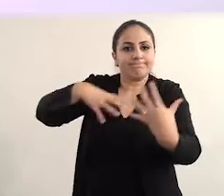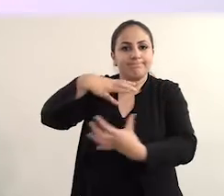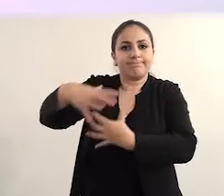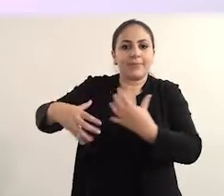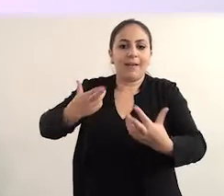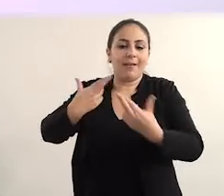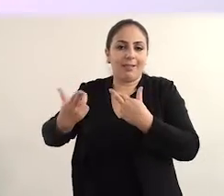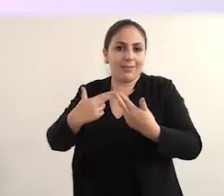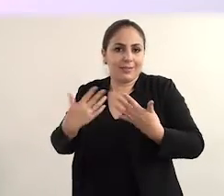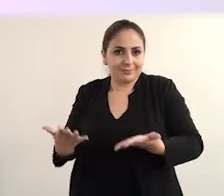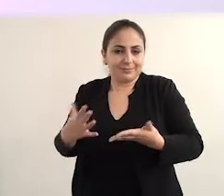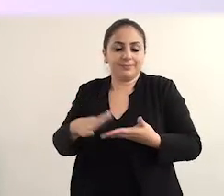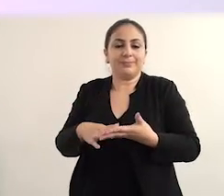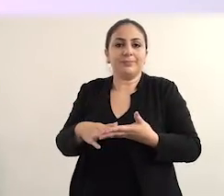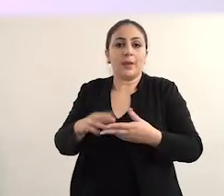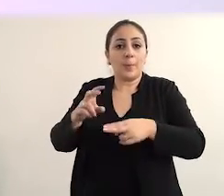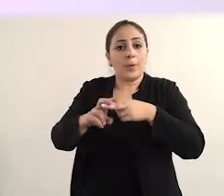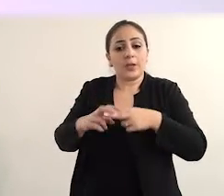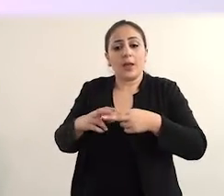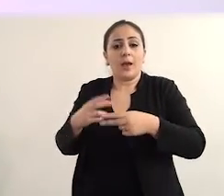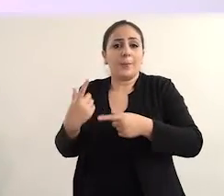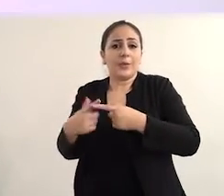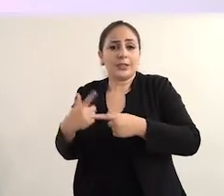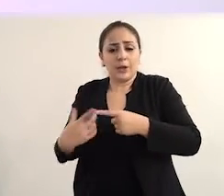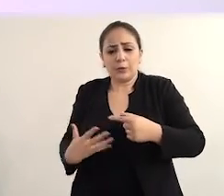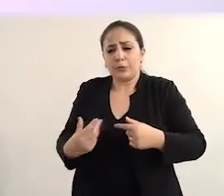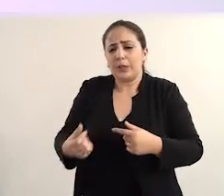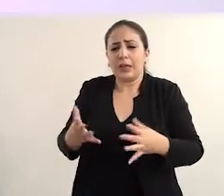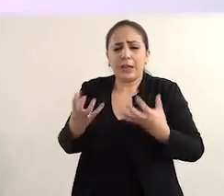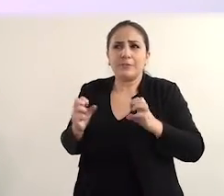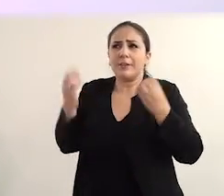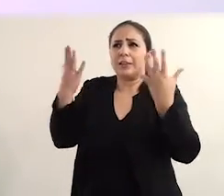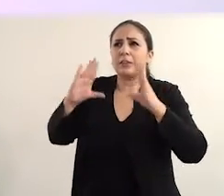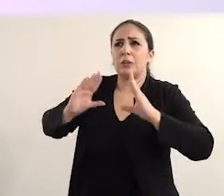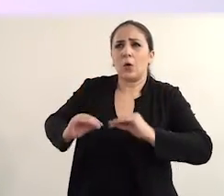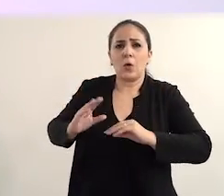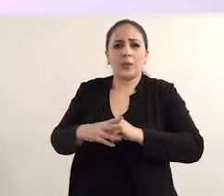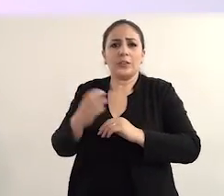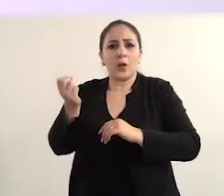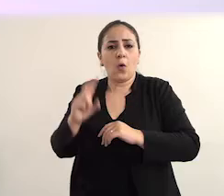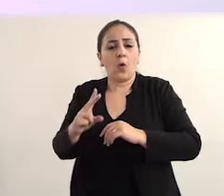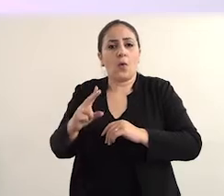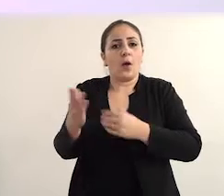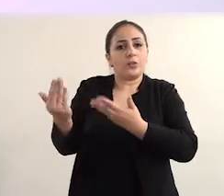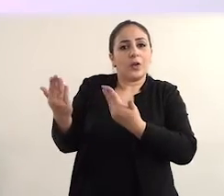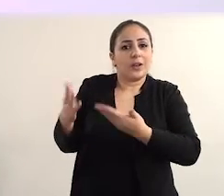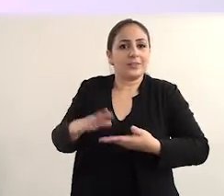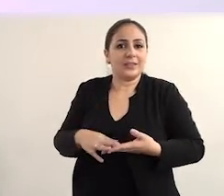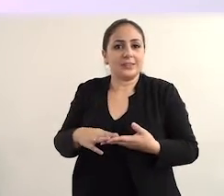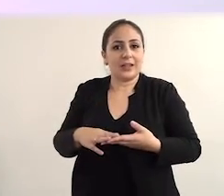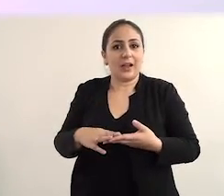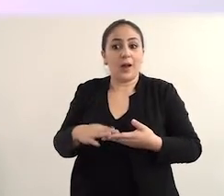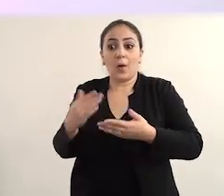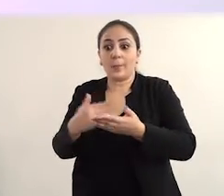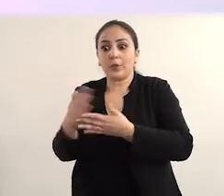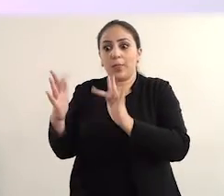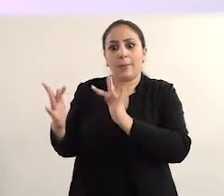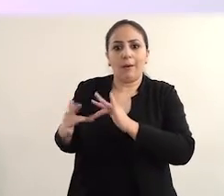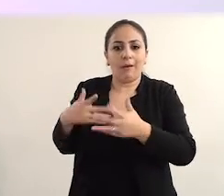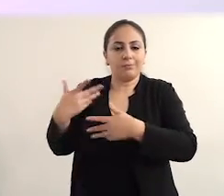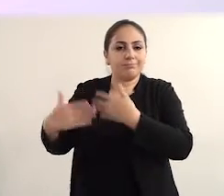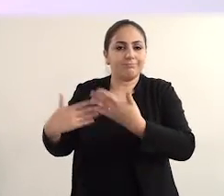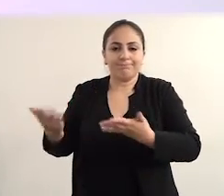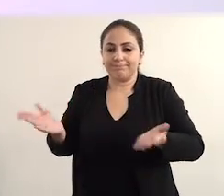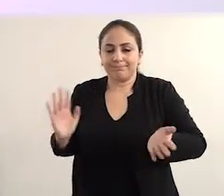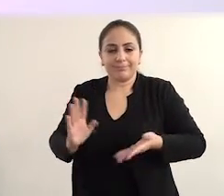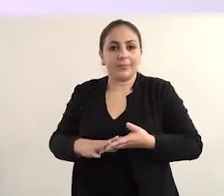naquela relação deles, né? Porque o filho queria sair à noite, ou quando é adolescente, né? Arranjou uma namorada e